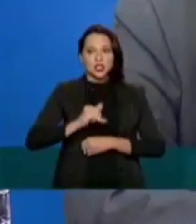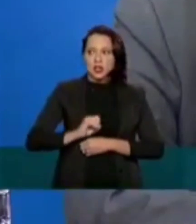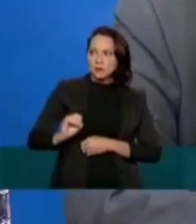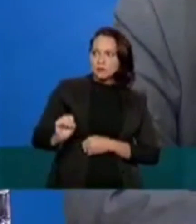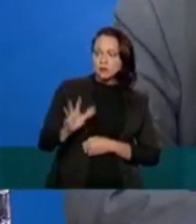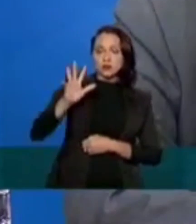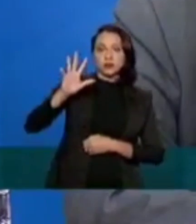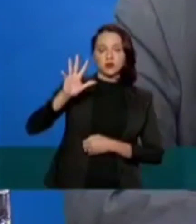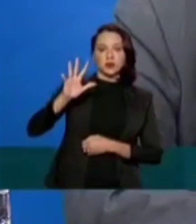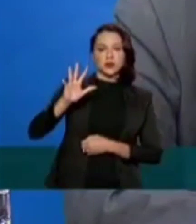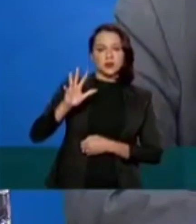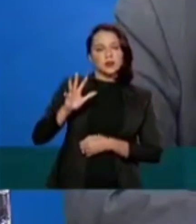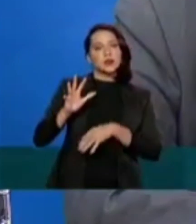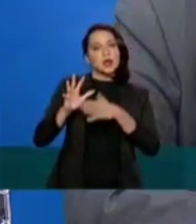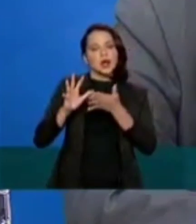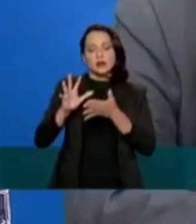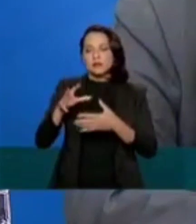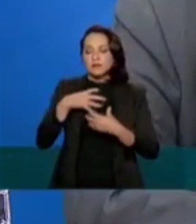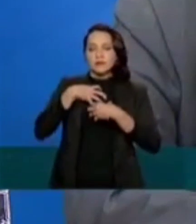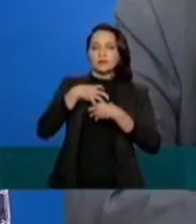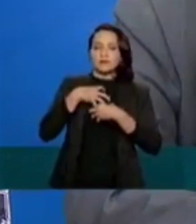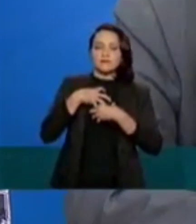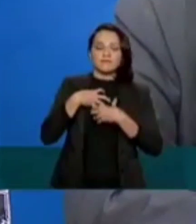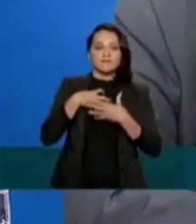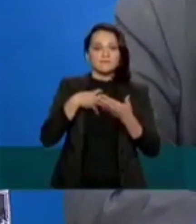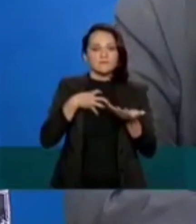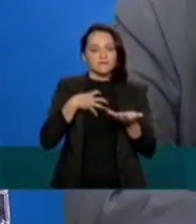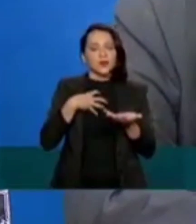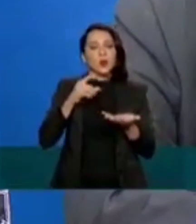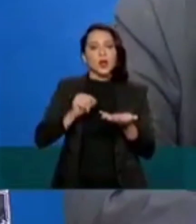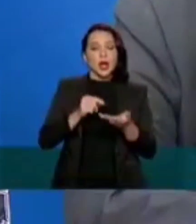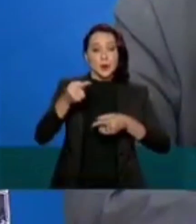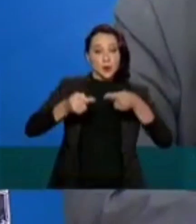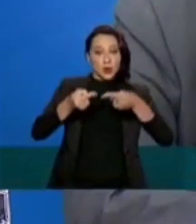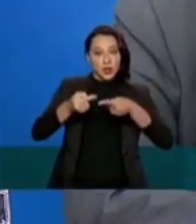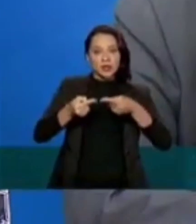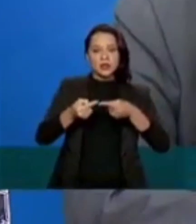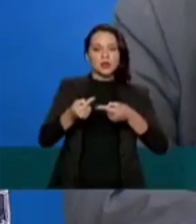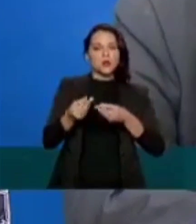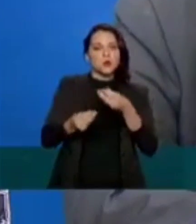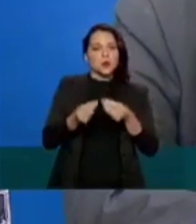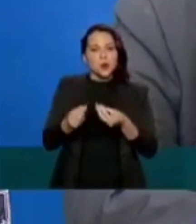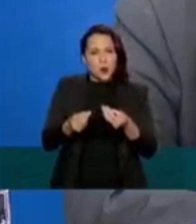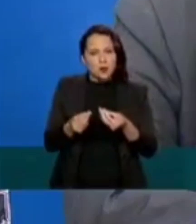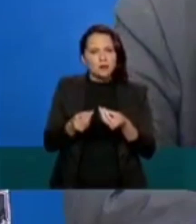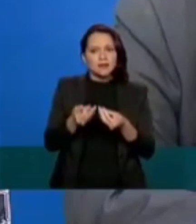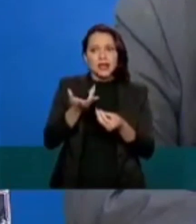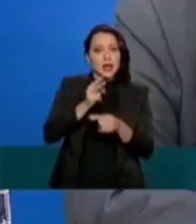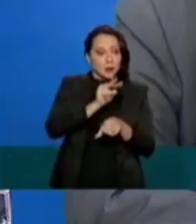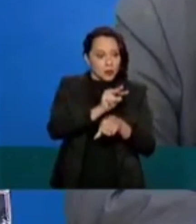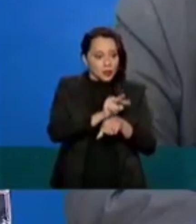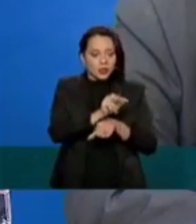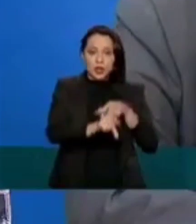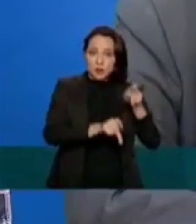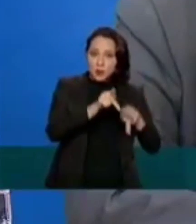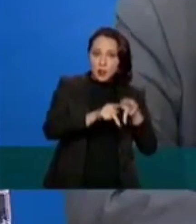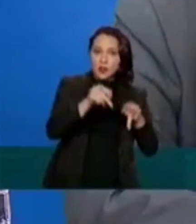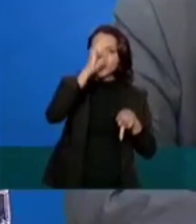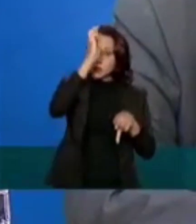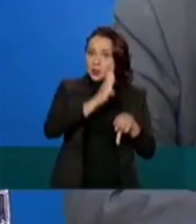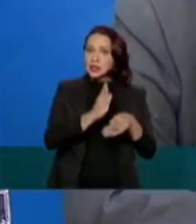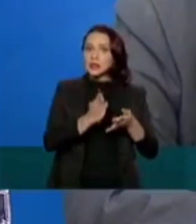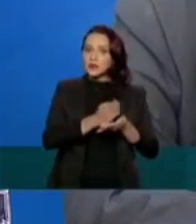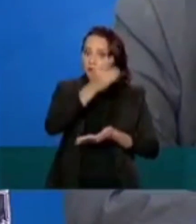Quando nós somos atingidos por esse golpe, é natural, absolutamente natural, que a política reaja e queira proteger a população